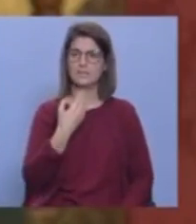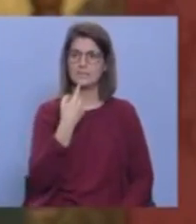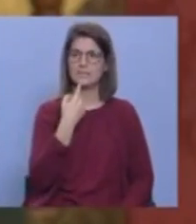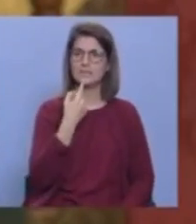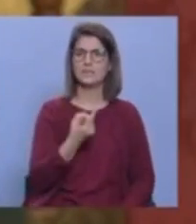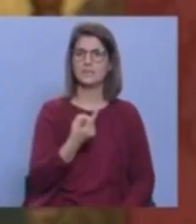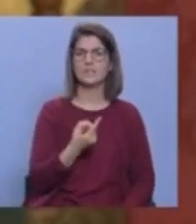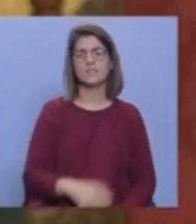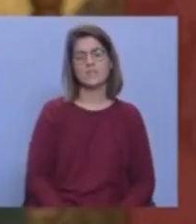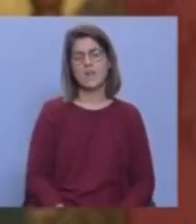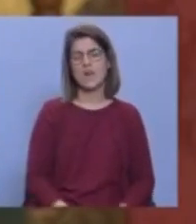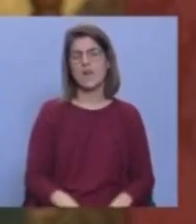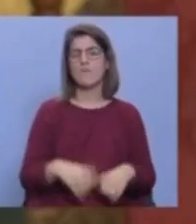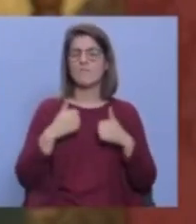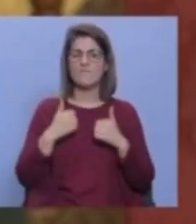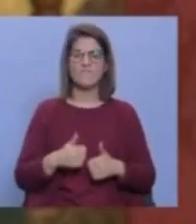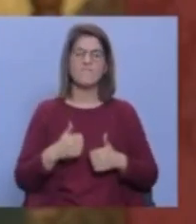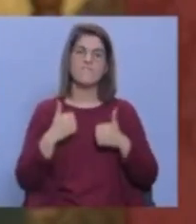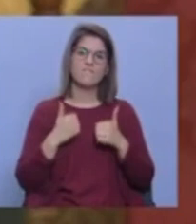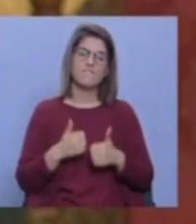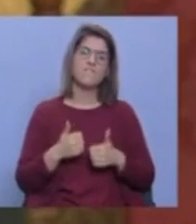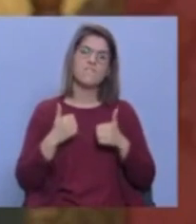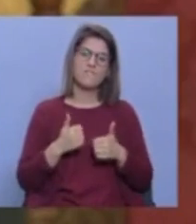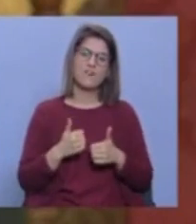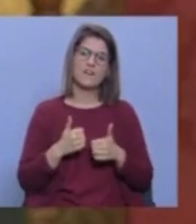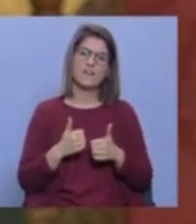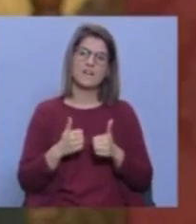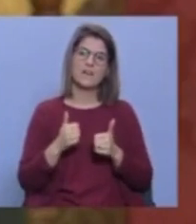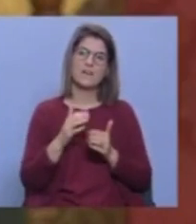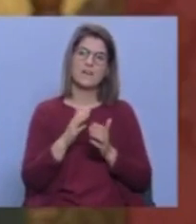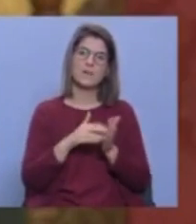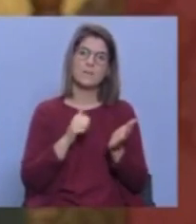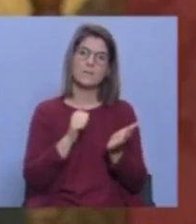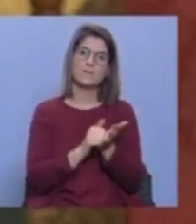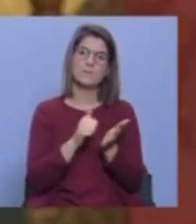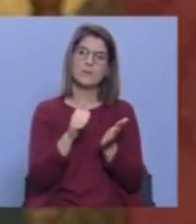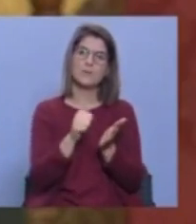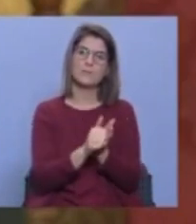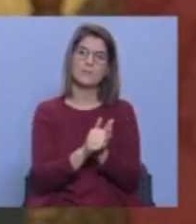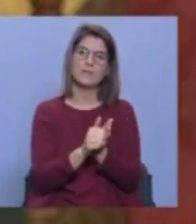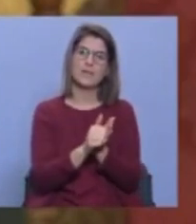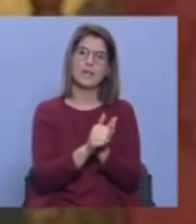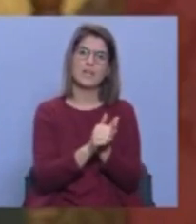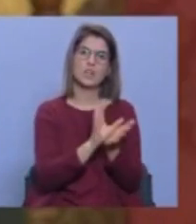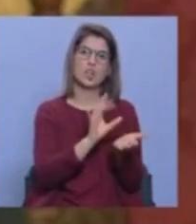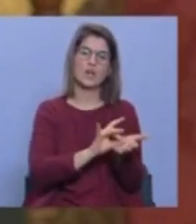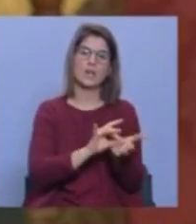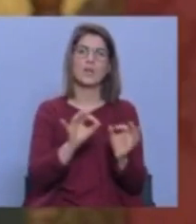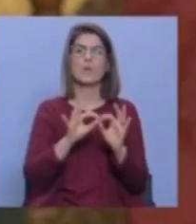seria tão bom, que a Bíblia fosse usada como telemóvel.